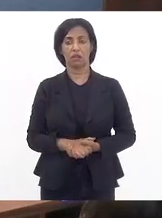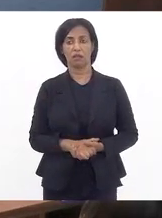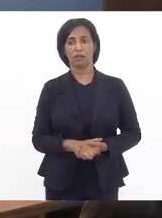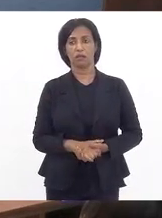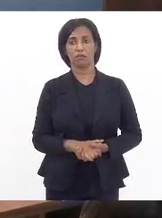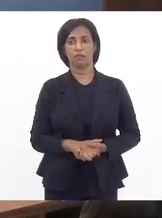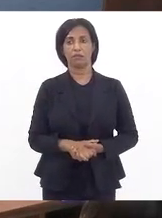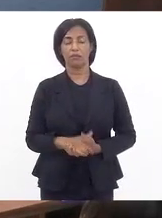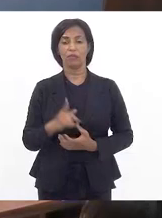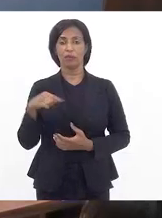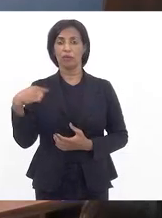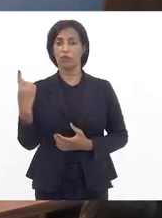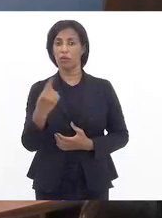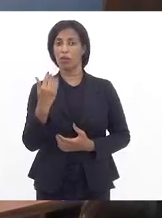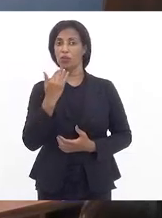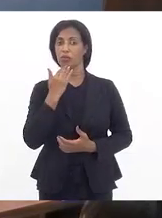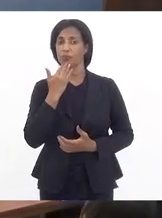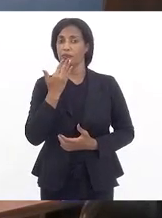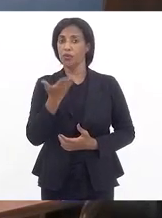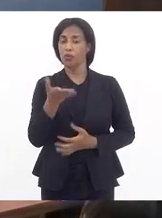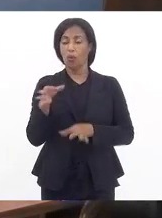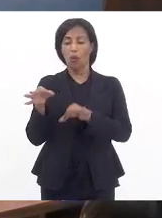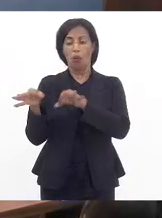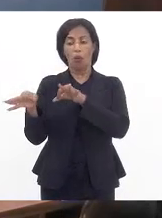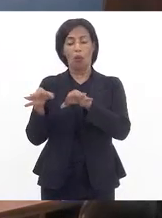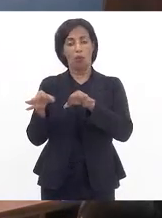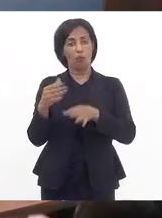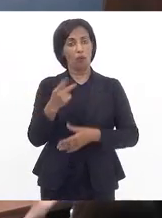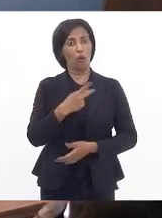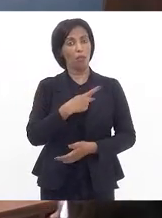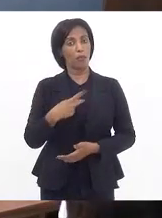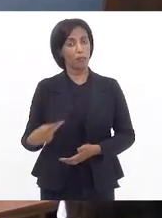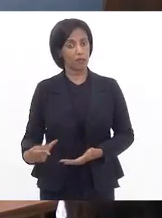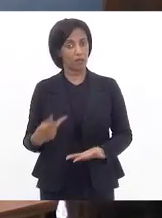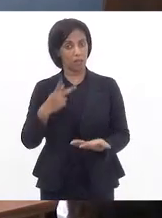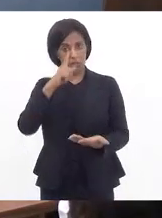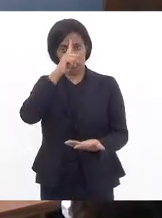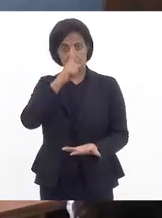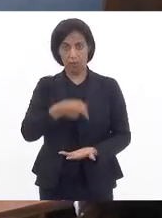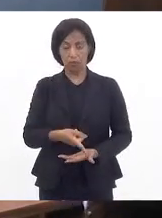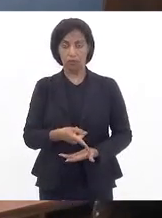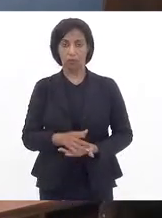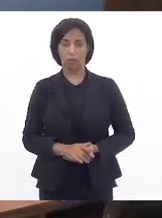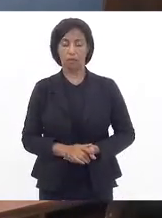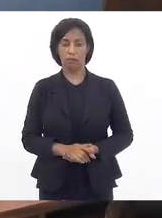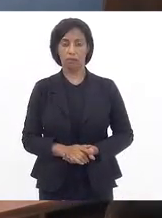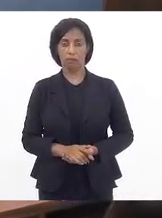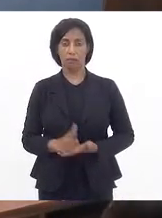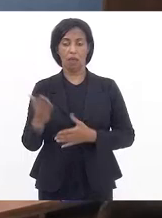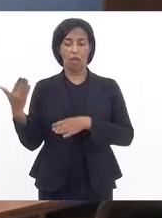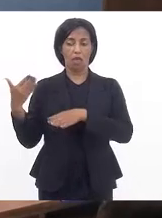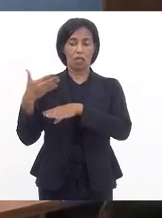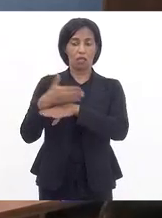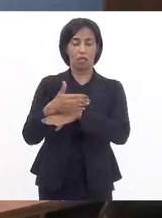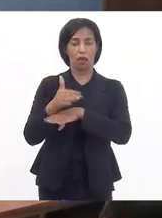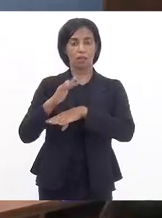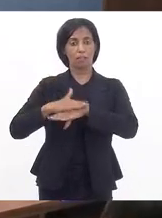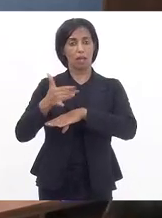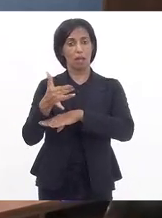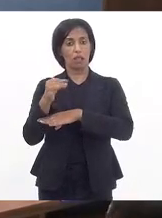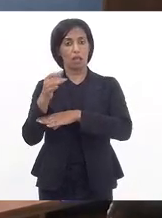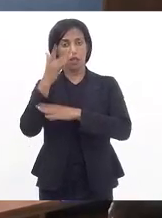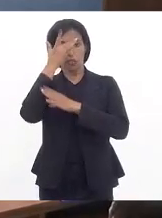nós pedimos para que deixasse conforme o presidente havia dito para que deixasse entrar umas 10